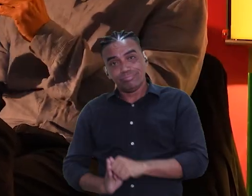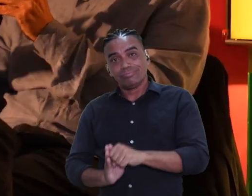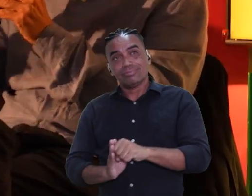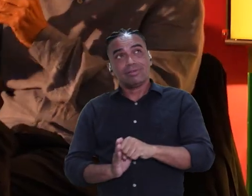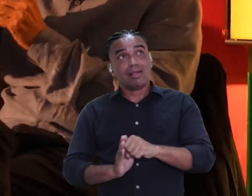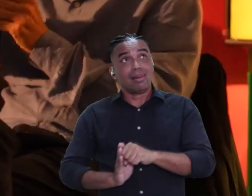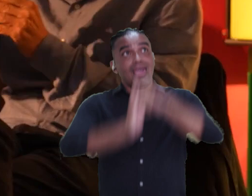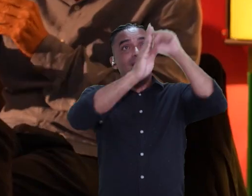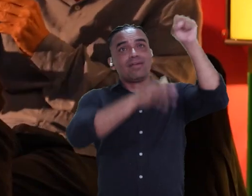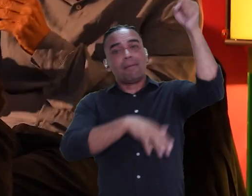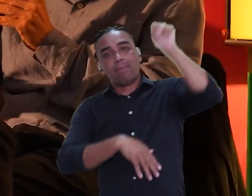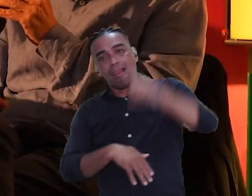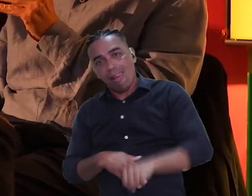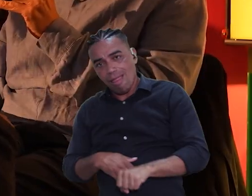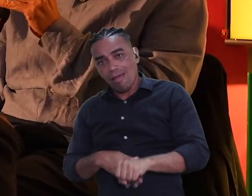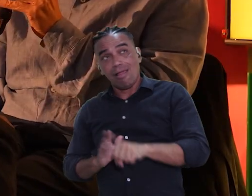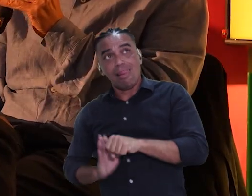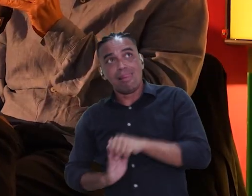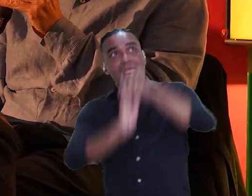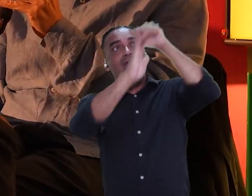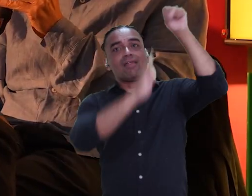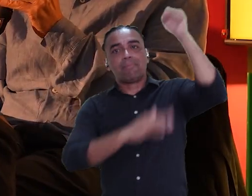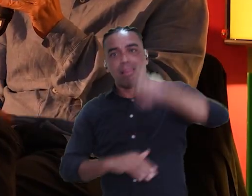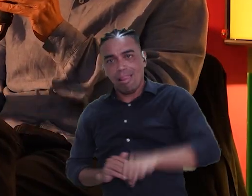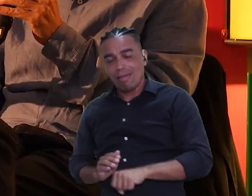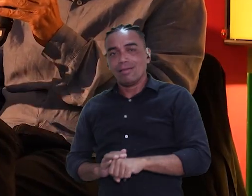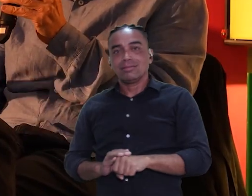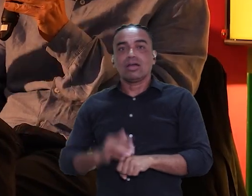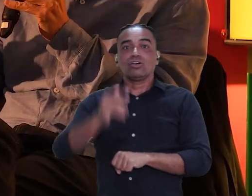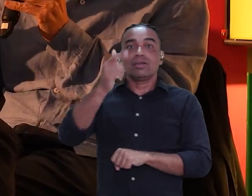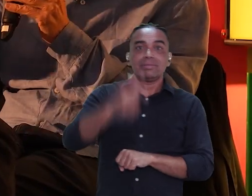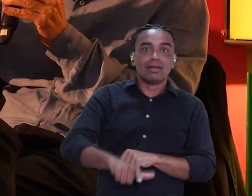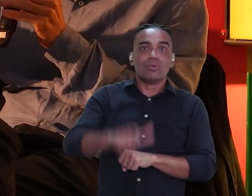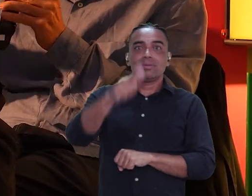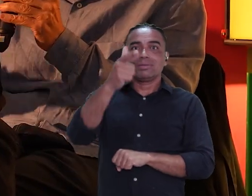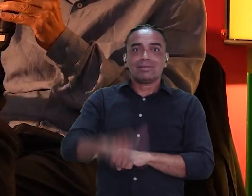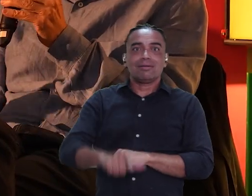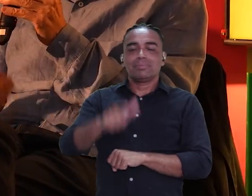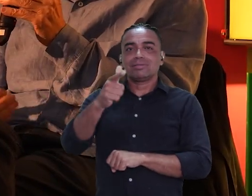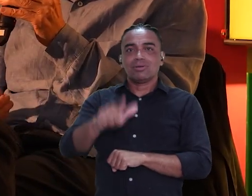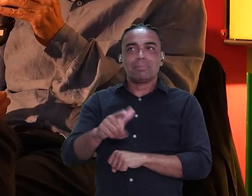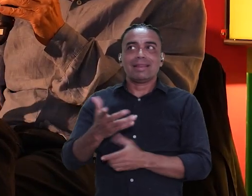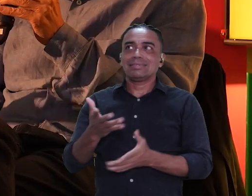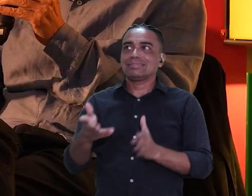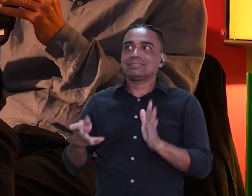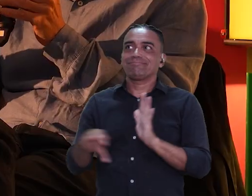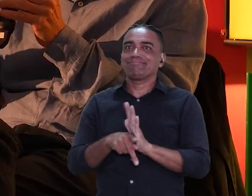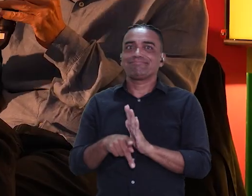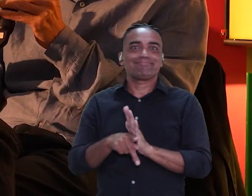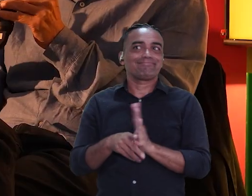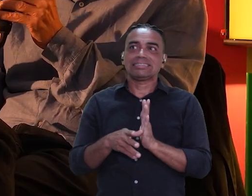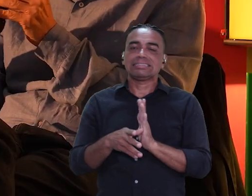da repetição, né, como uma espécie de condenação mítica, né, que